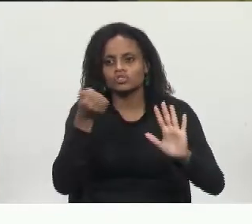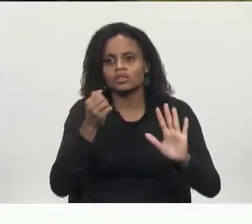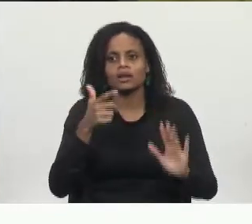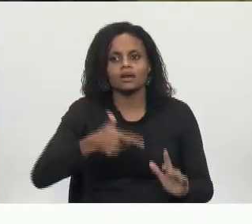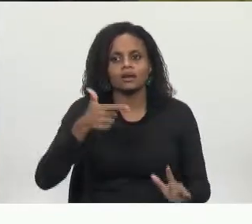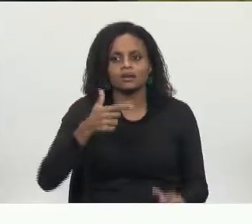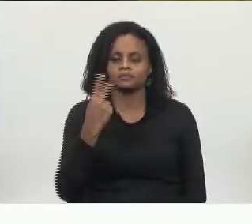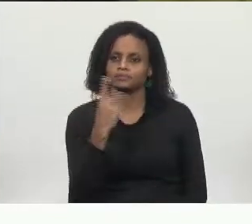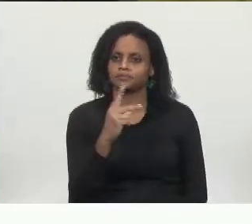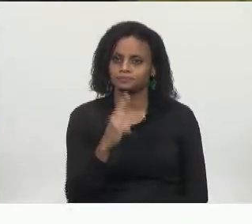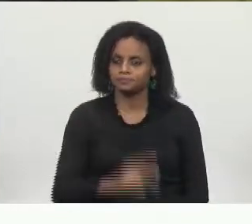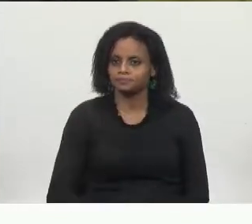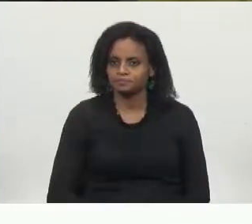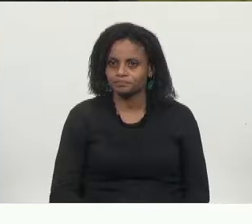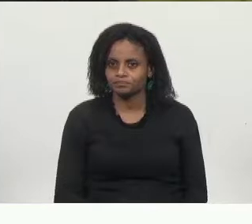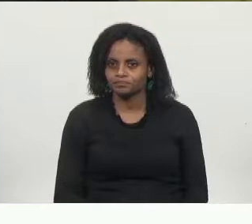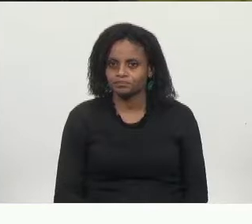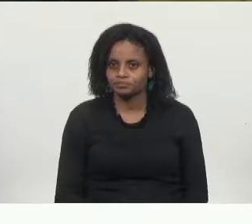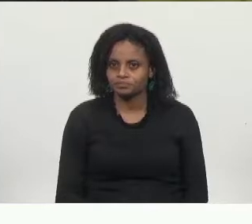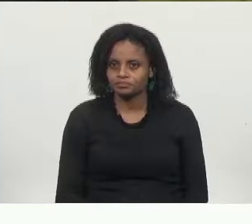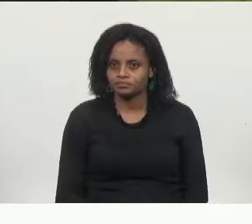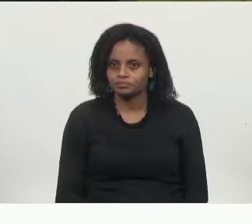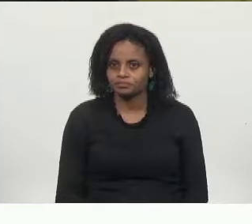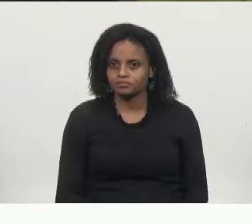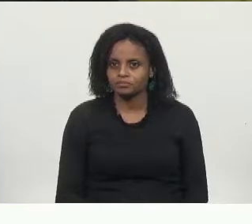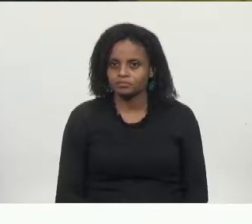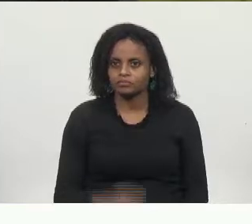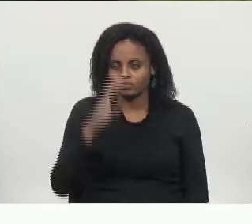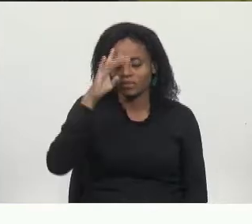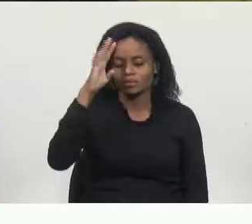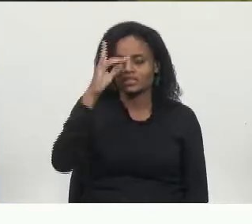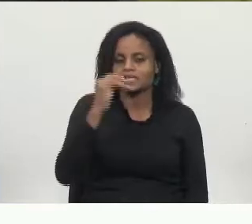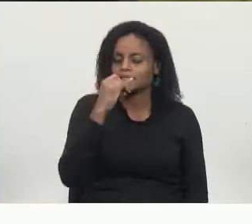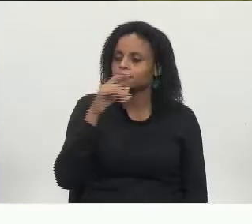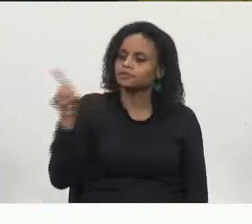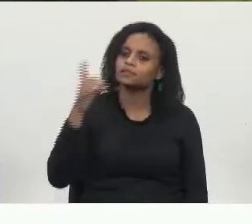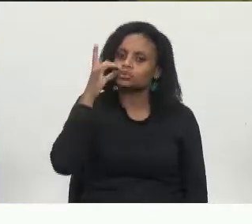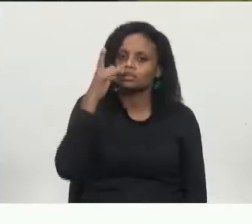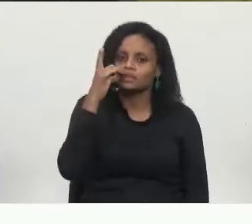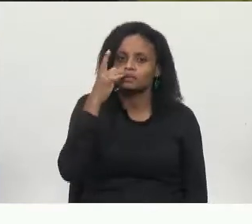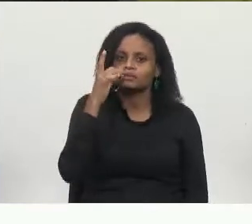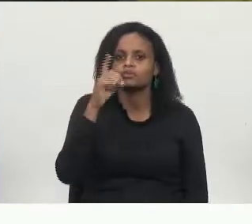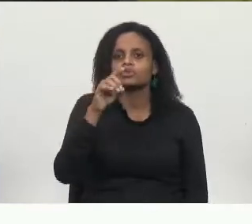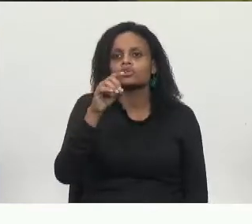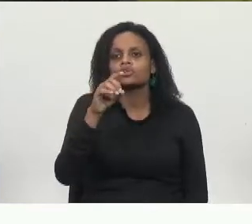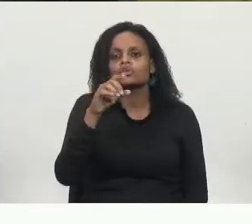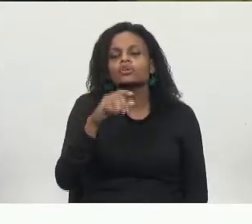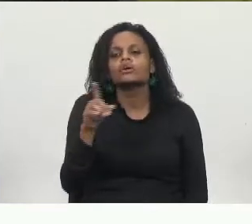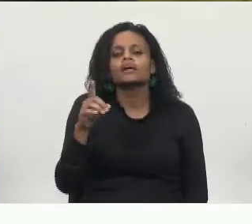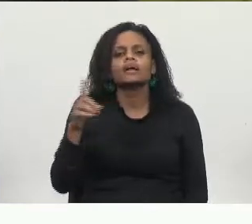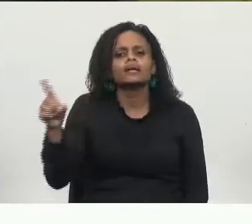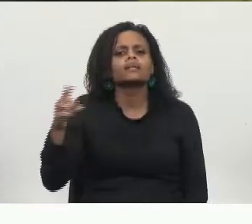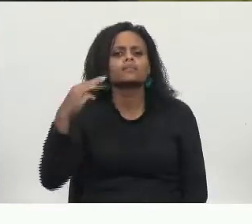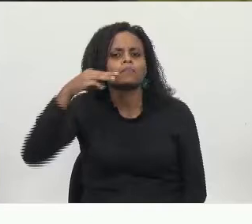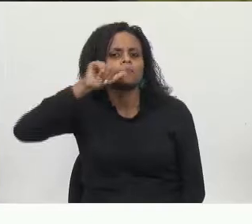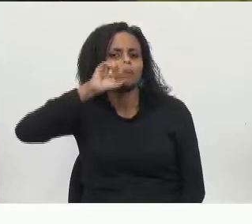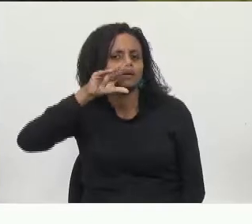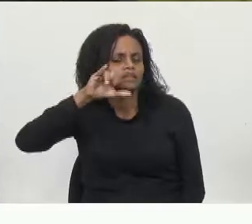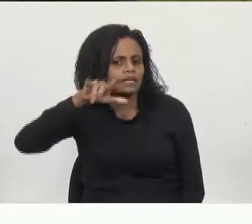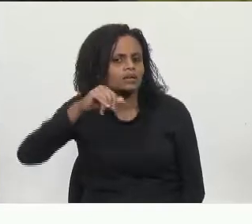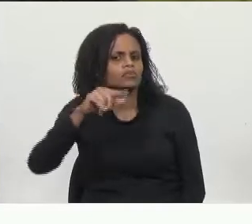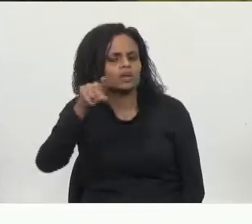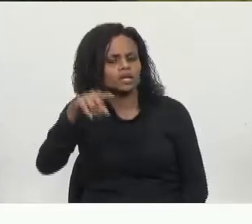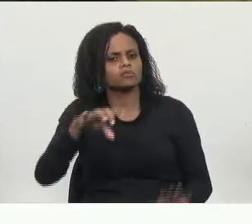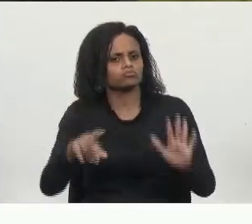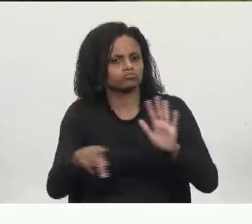Seudino, deputado Marcelo Seudino, policial militar, sempre andou armado, tem porte